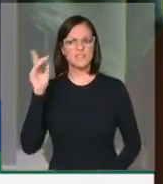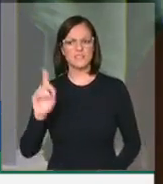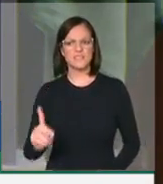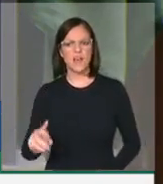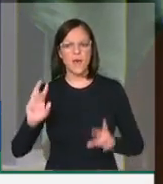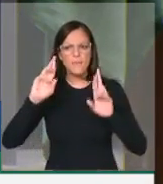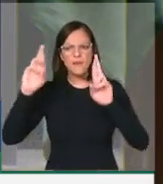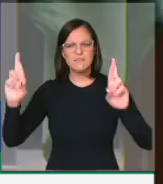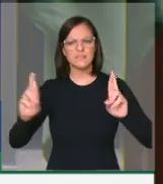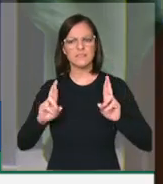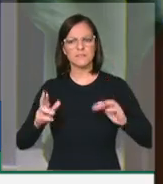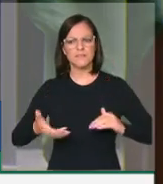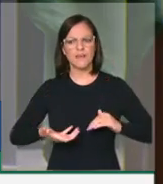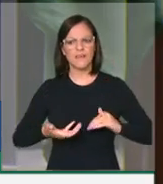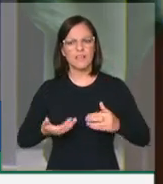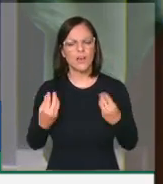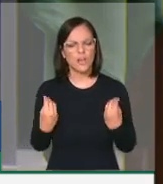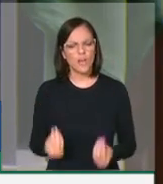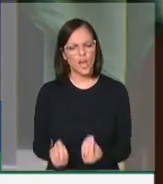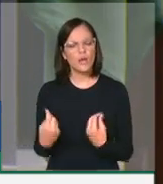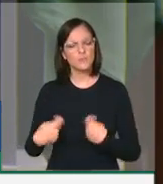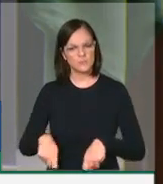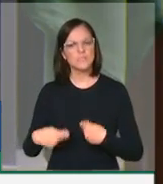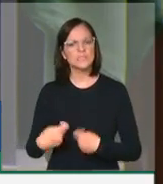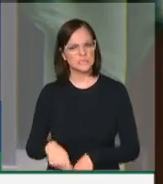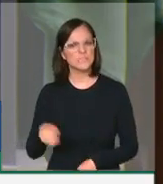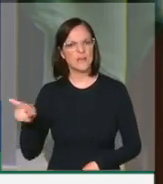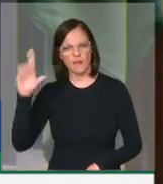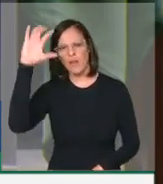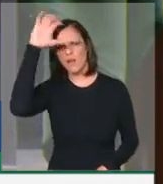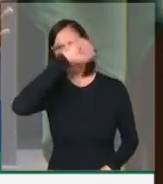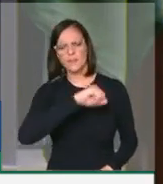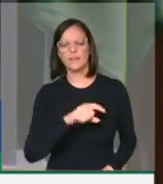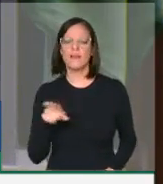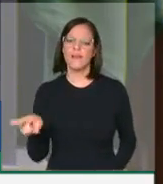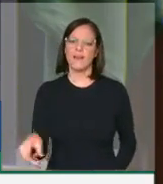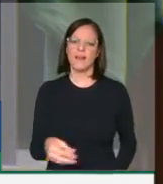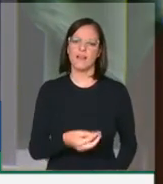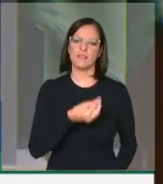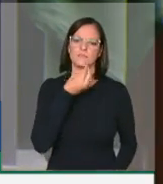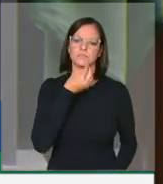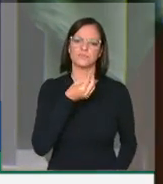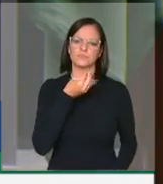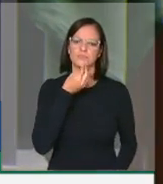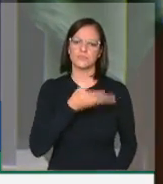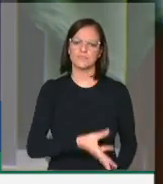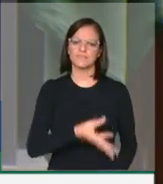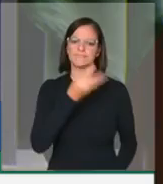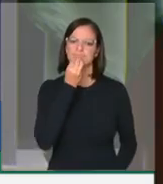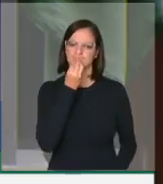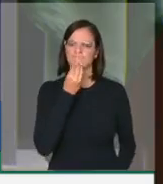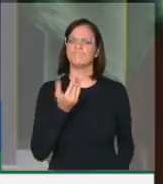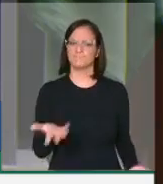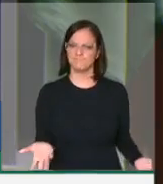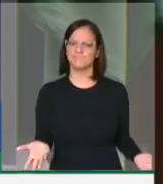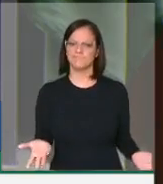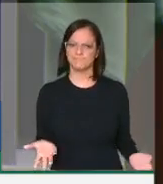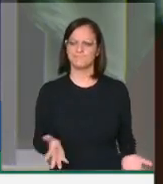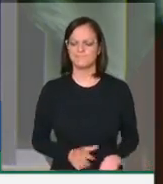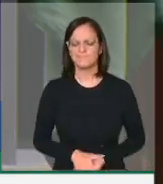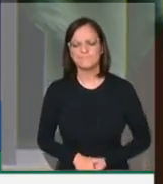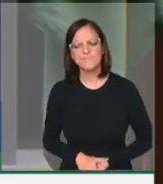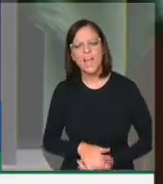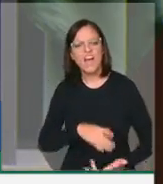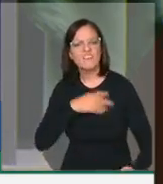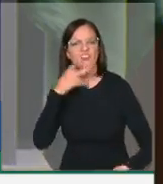que respeite. Ele realmente perdeu uma grande oportunidade de ficar calado. E quando a pessoa